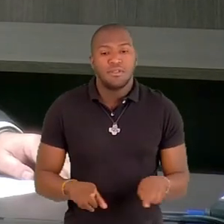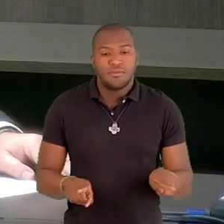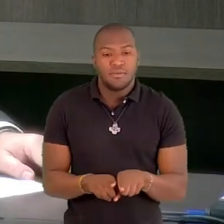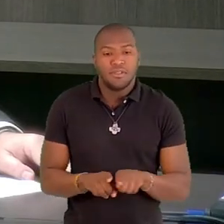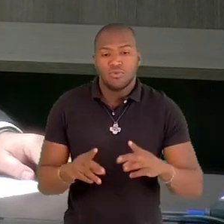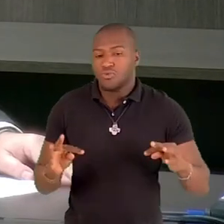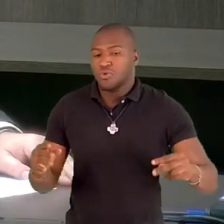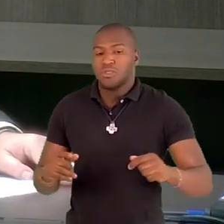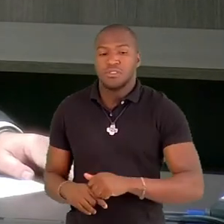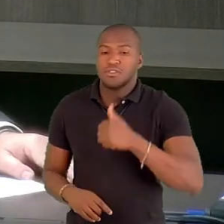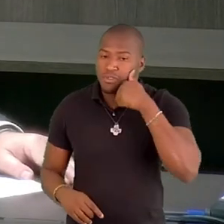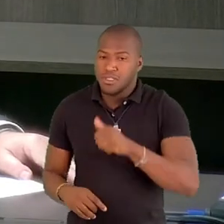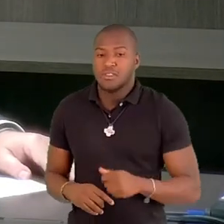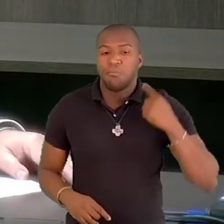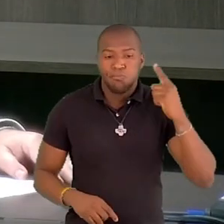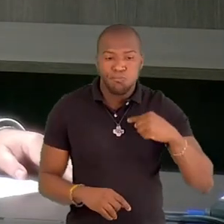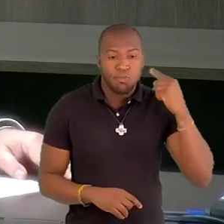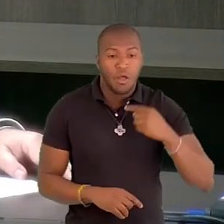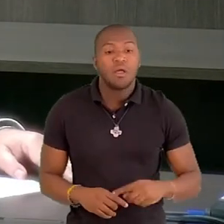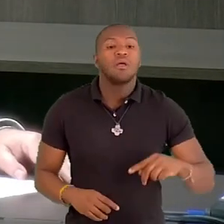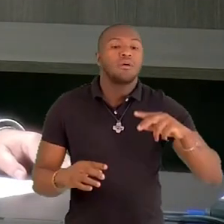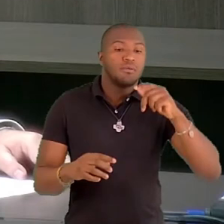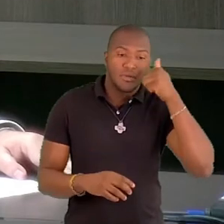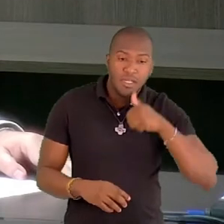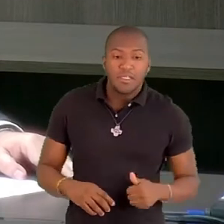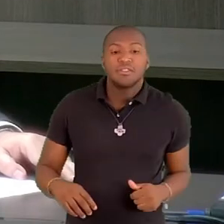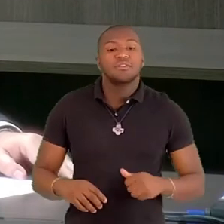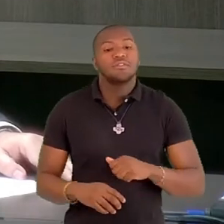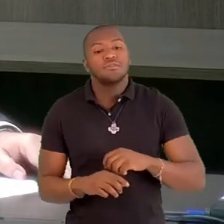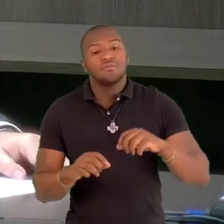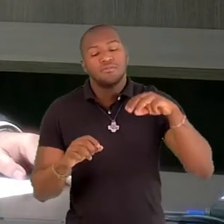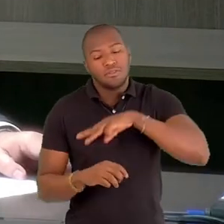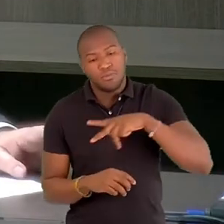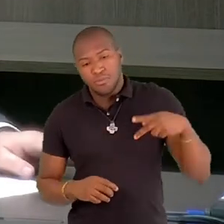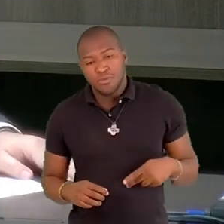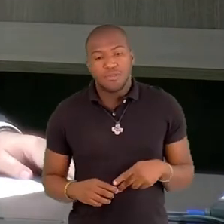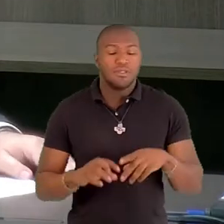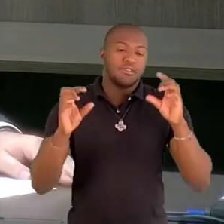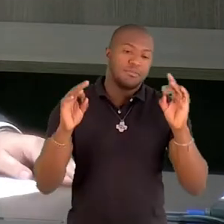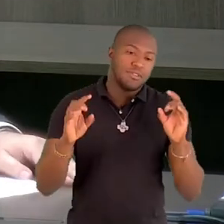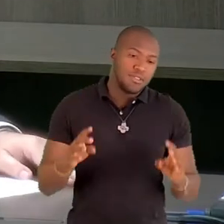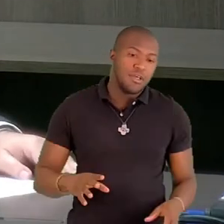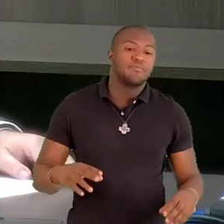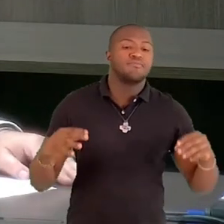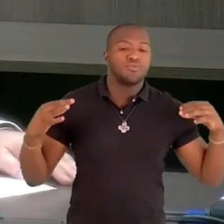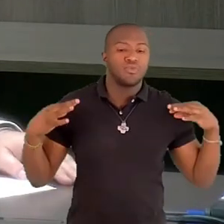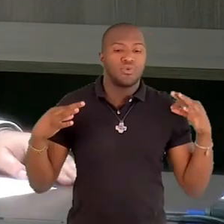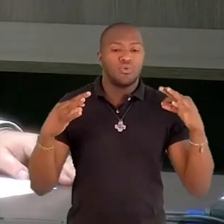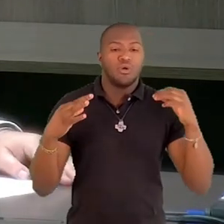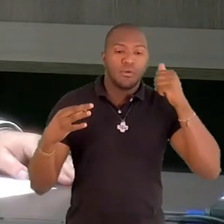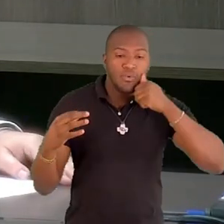Ministério Público, da Advocacia, enfim, de todo o sistema de justiça, mas, acima de tudo, me solidarizar com a mulher